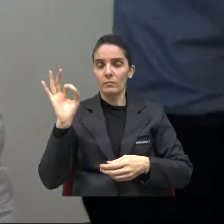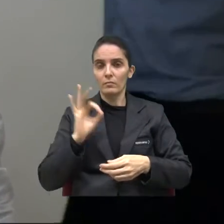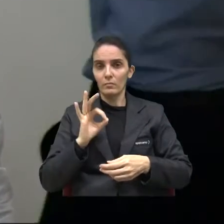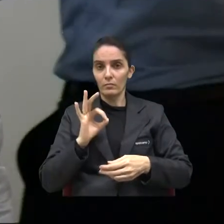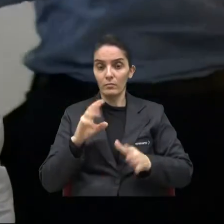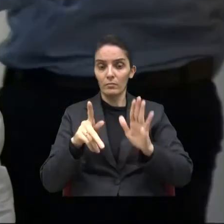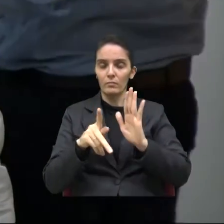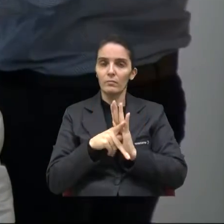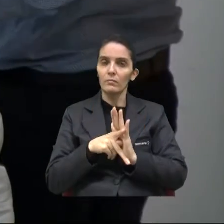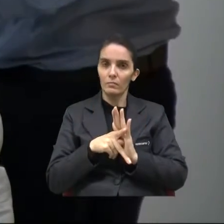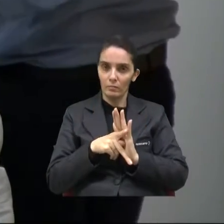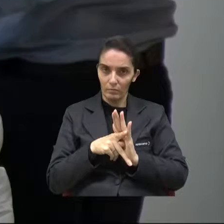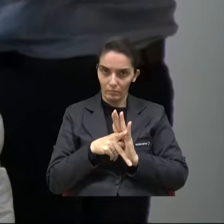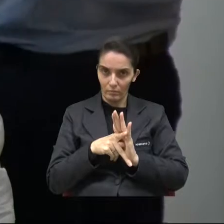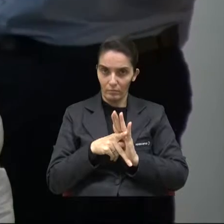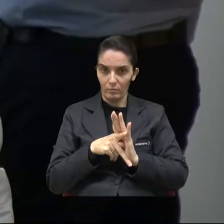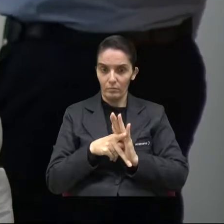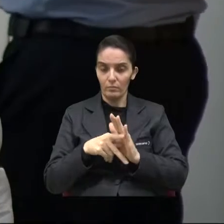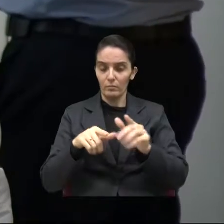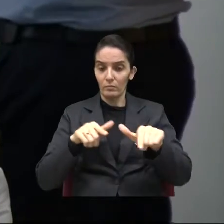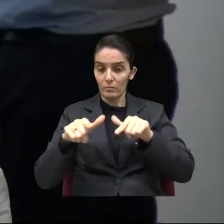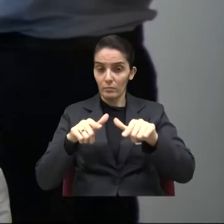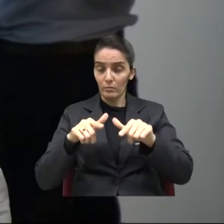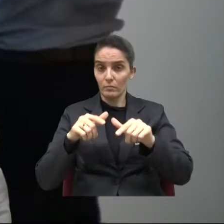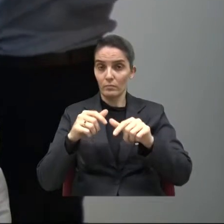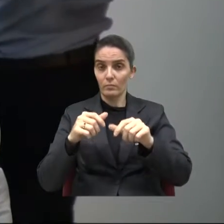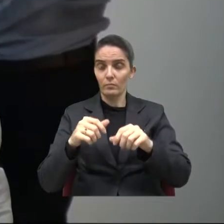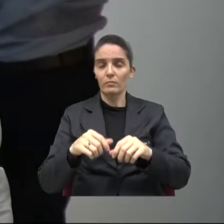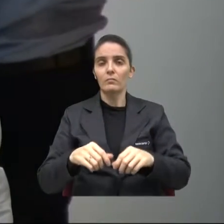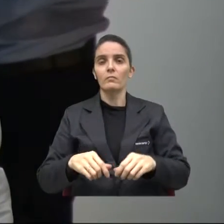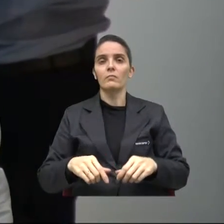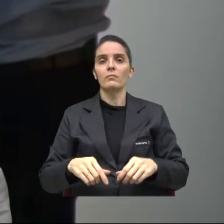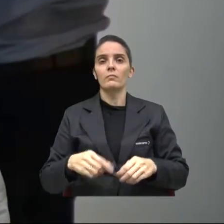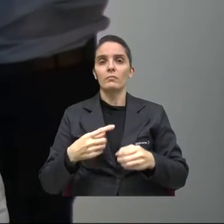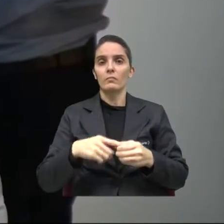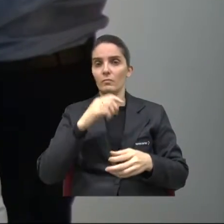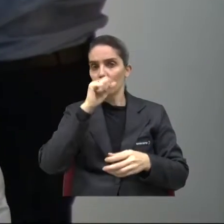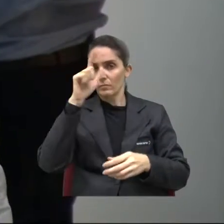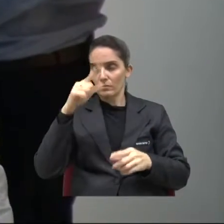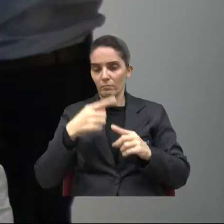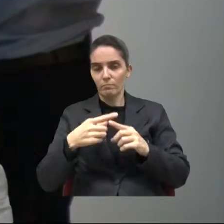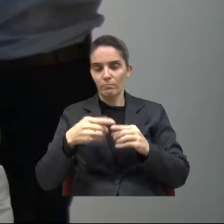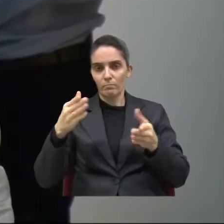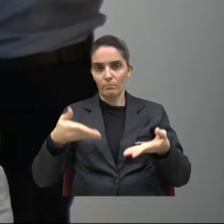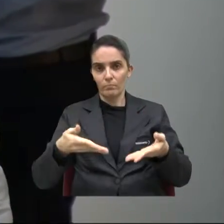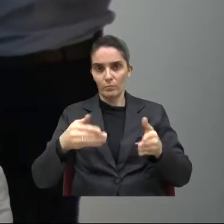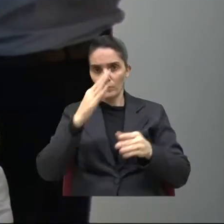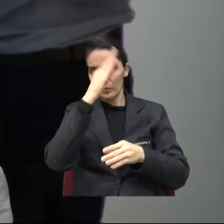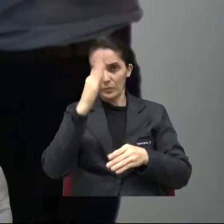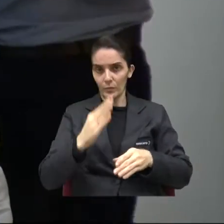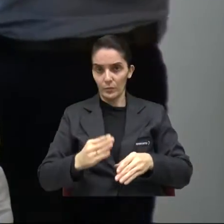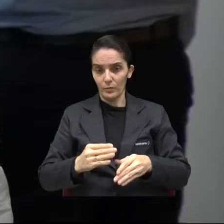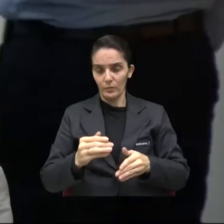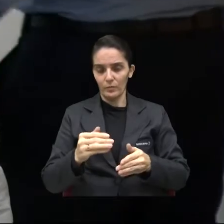cidade, do povo limeirense. Eu acho que no momento de crise que o Brasil enfrenta, e esse